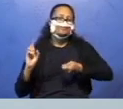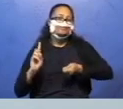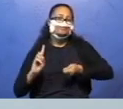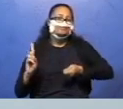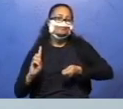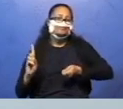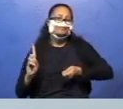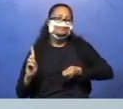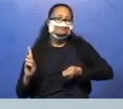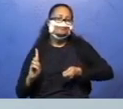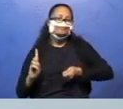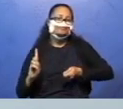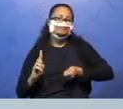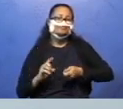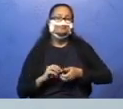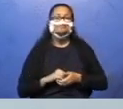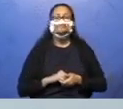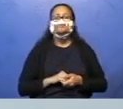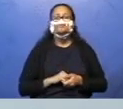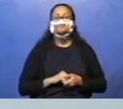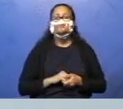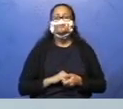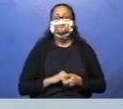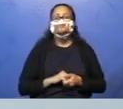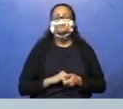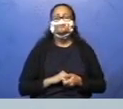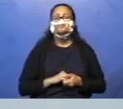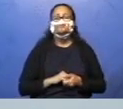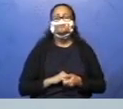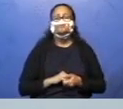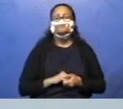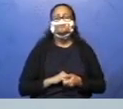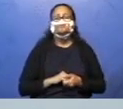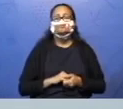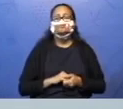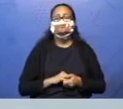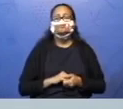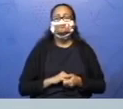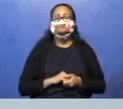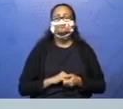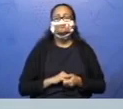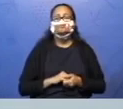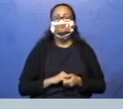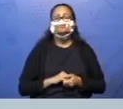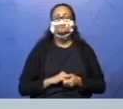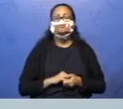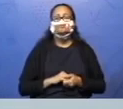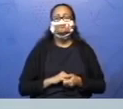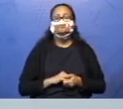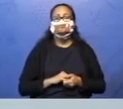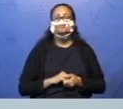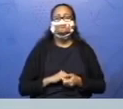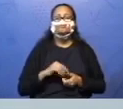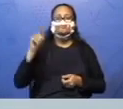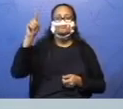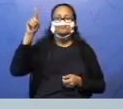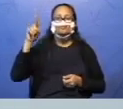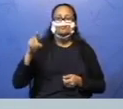N-A-O, tio. Você nem sabia escrever, sua mãe já falava isso para você. N-A-O, tio. Não. Então, ponto